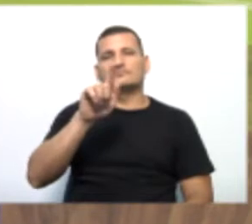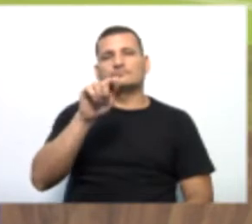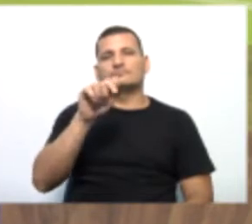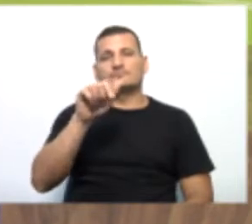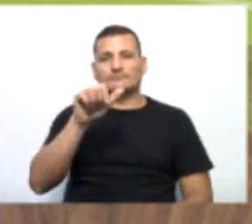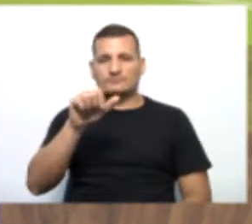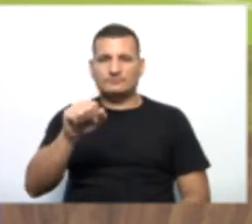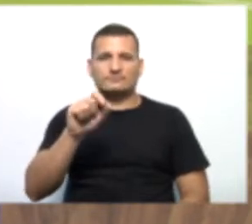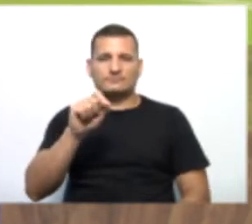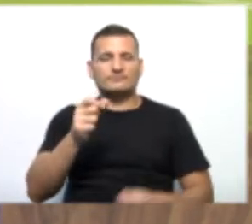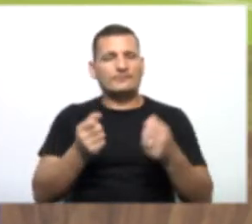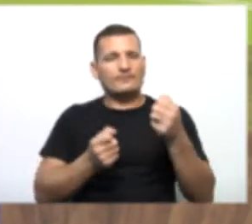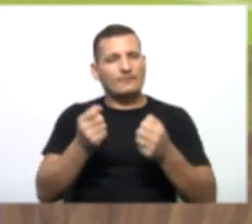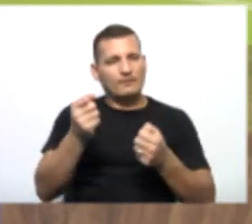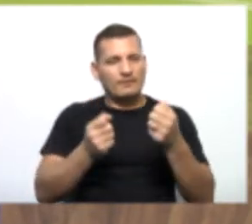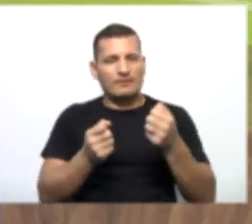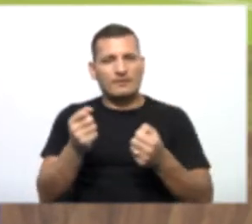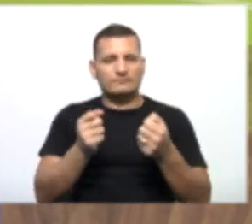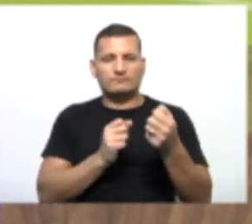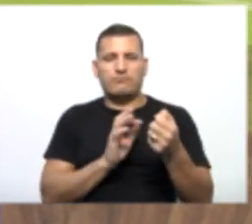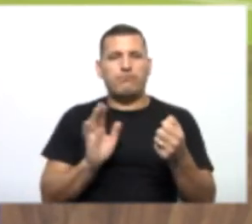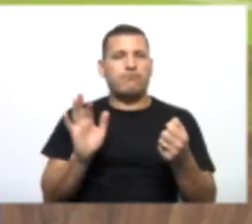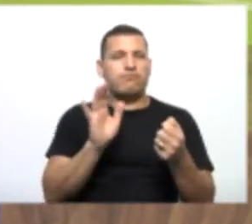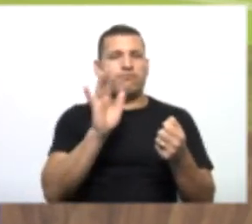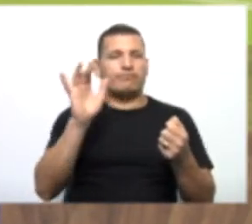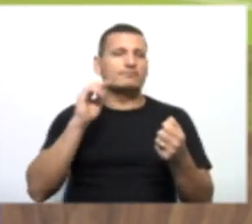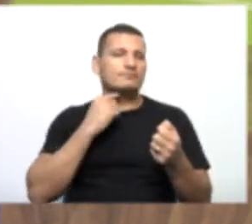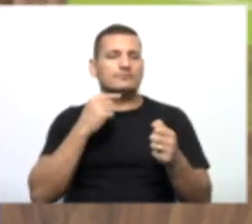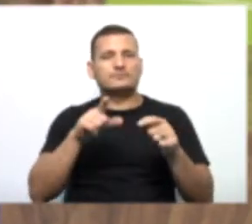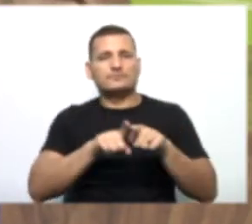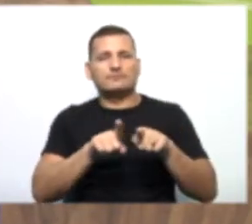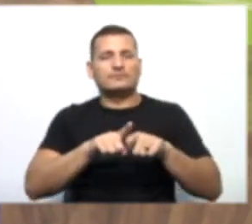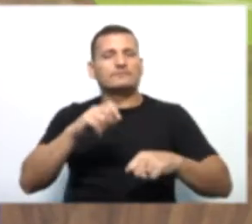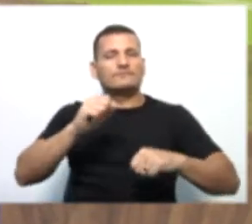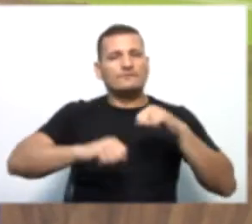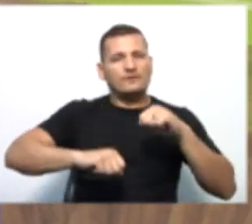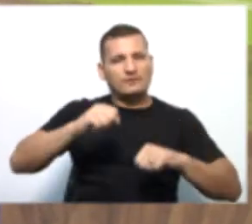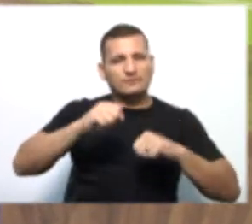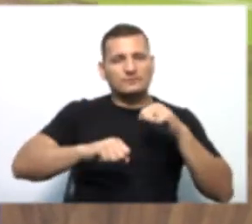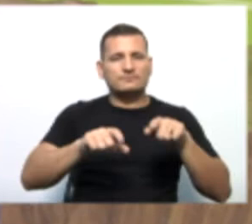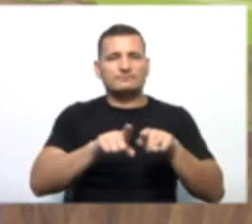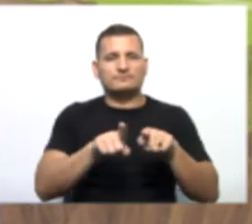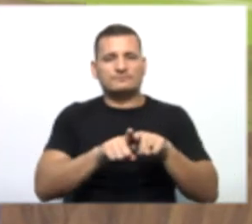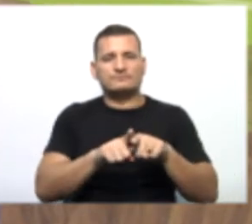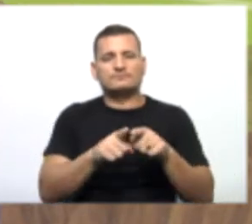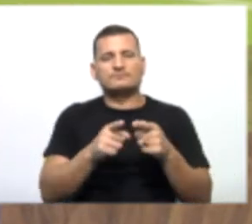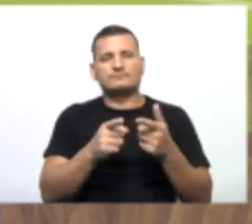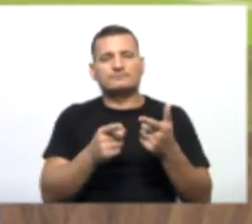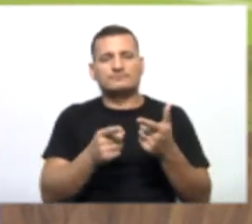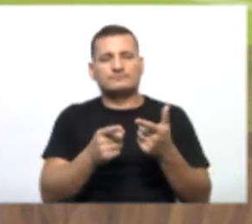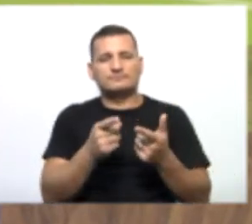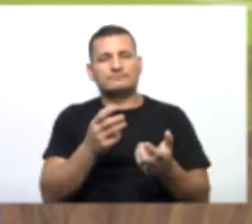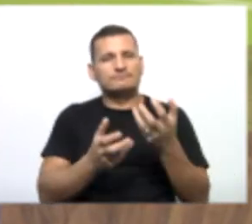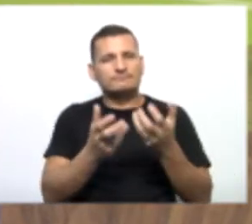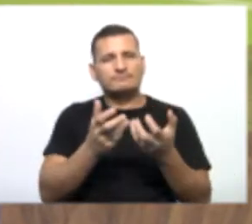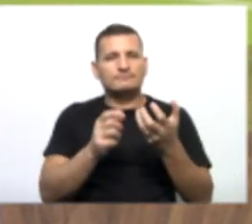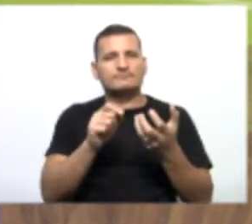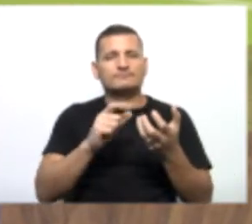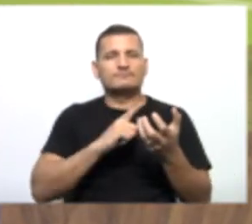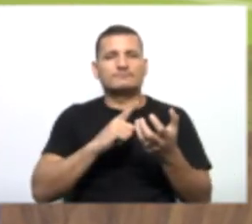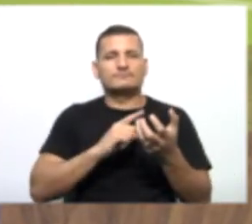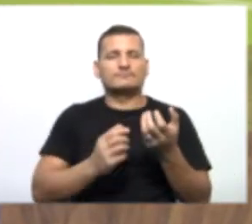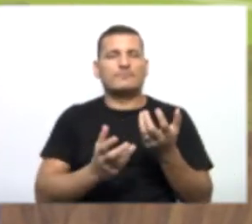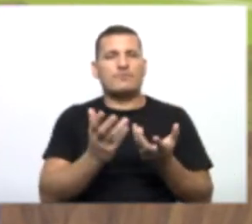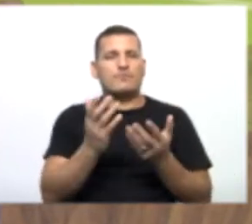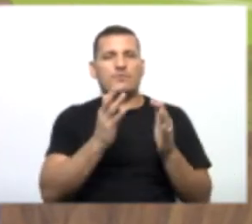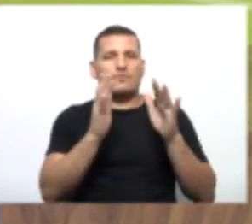pelos veículos, né, das grandes fábricas de carvão que nós tínhamos ali, a famosa chuva ácida, né, chuva